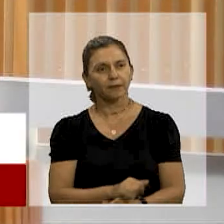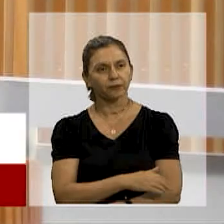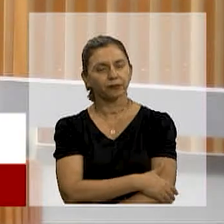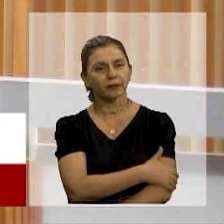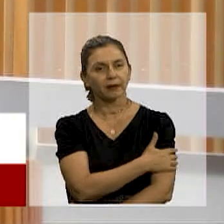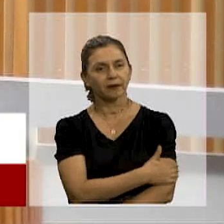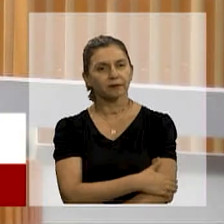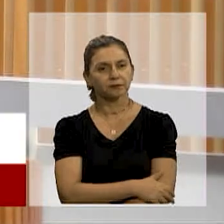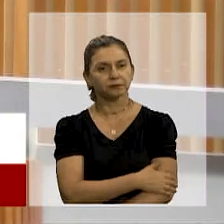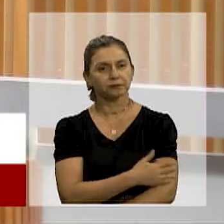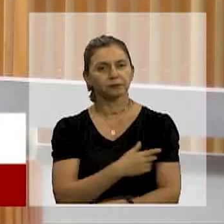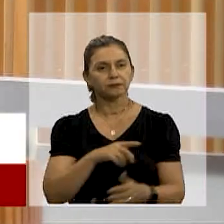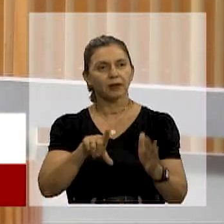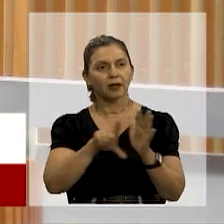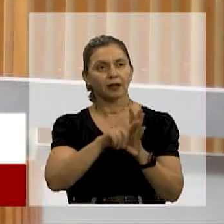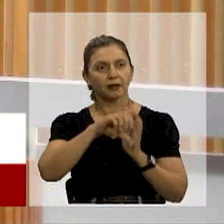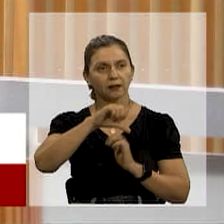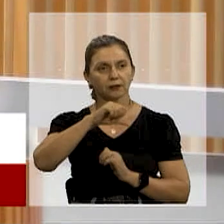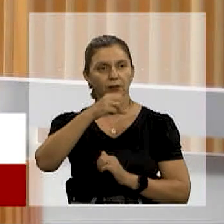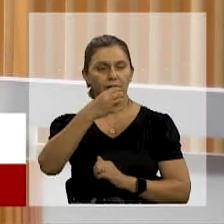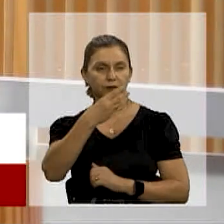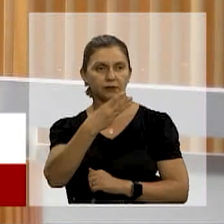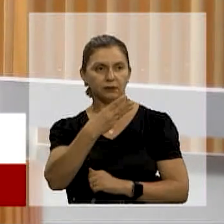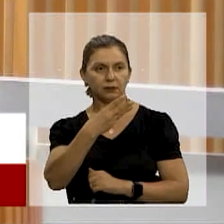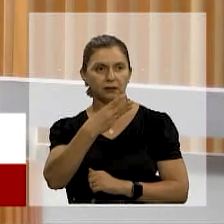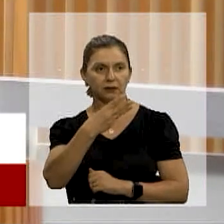sexta-feira. A Lei